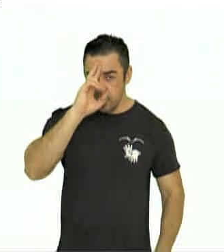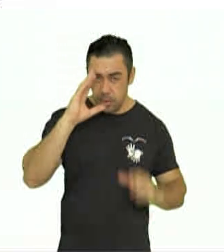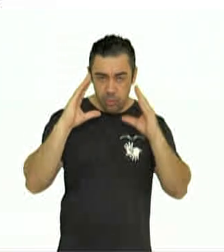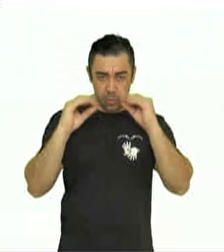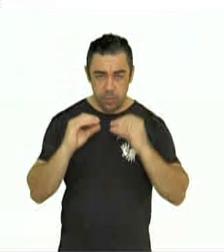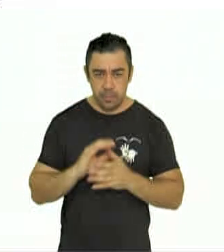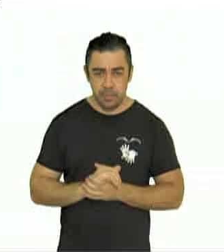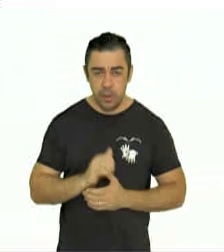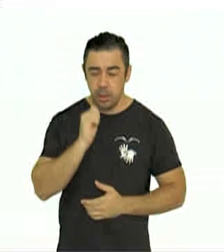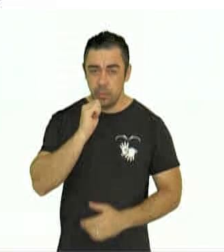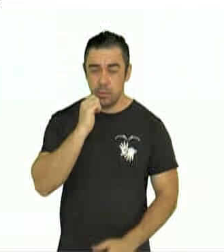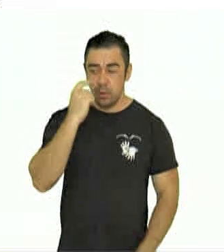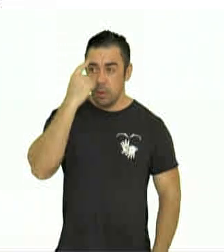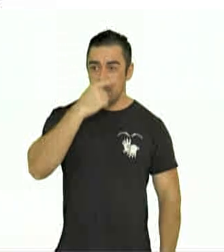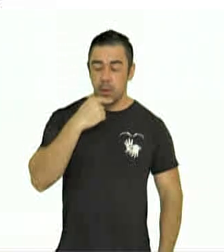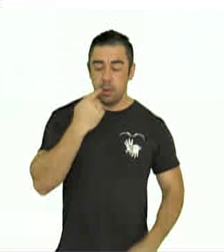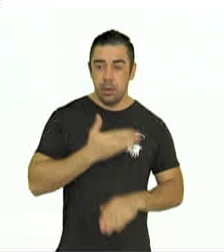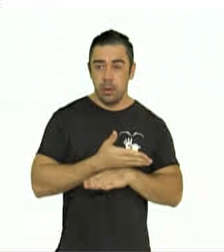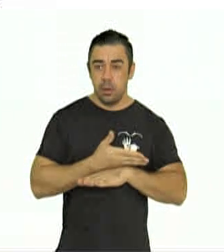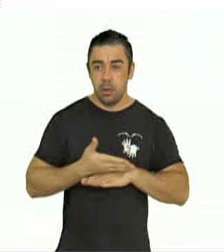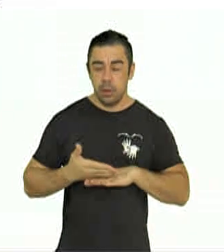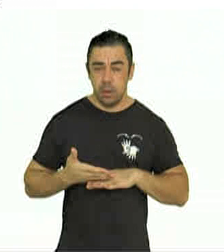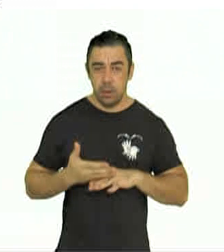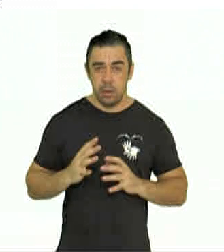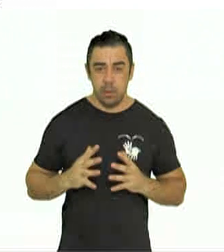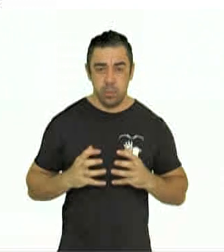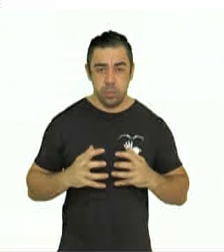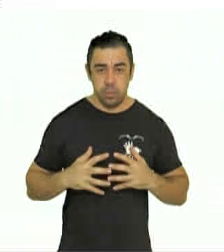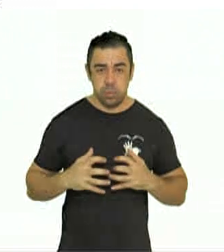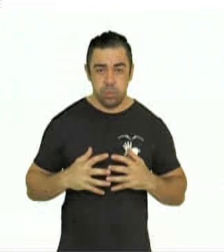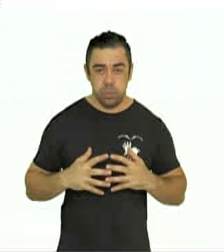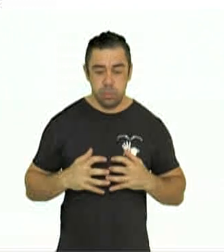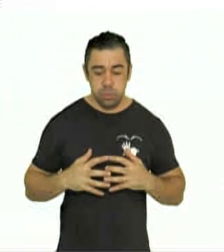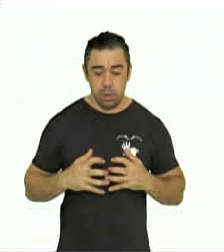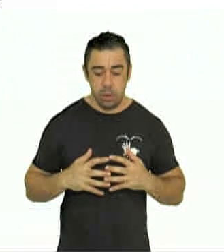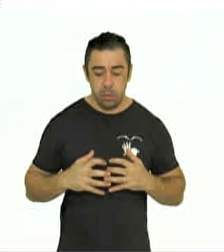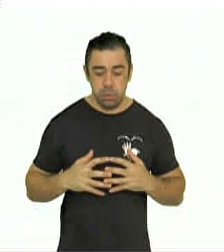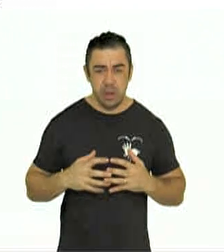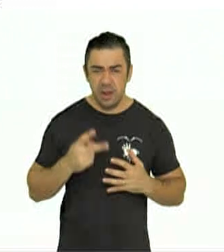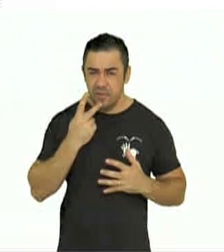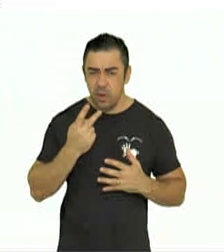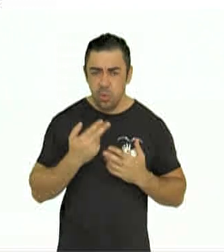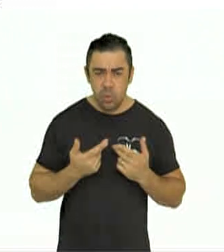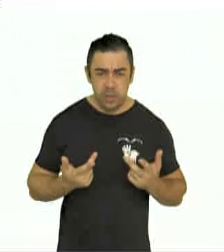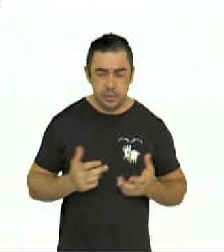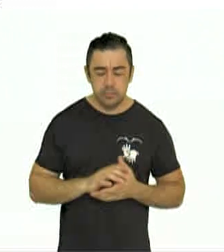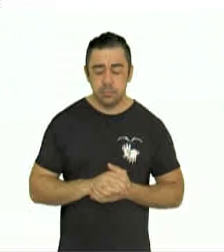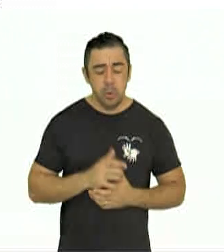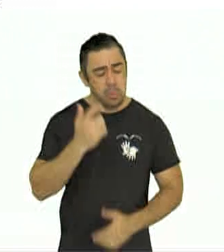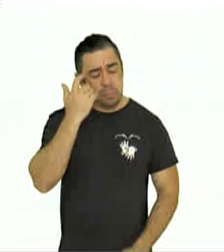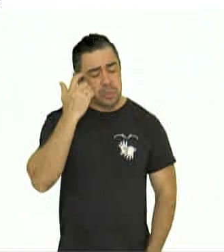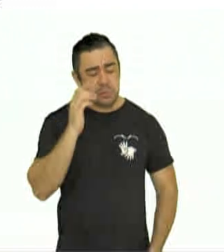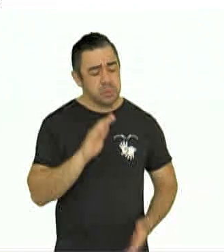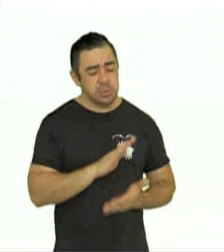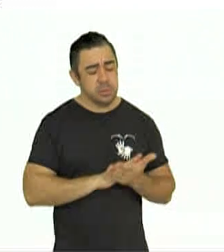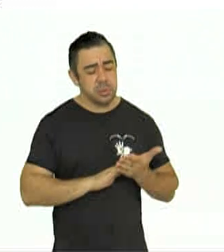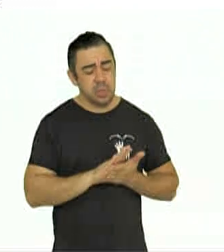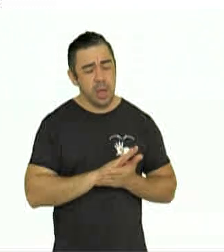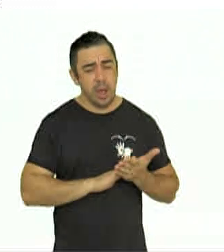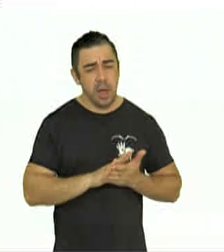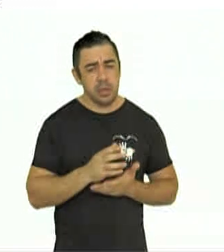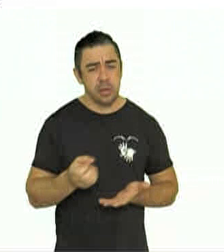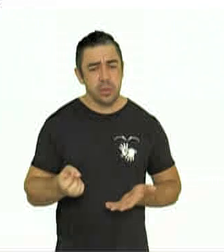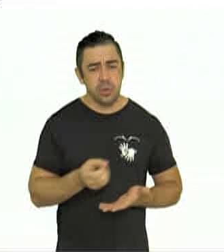Ela está pálida, as contrações, a bolsa, ela disse, algo assim. Ele não pensava em nada, em matéria